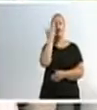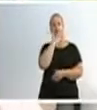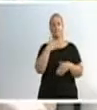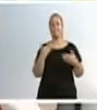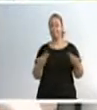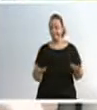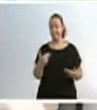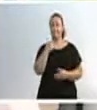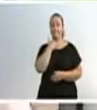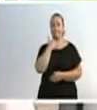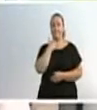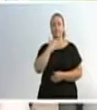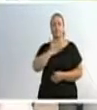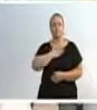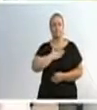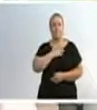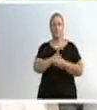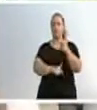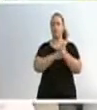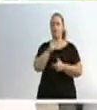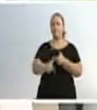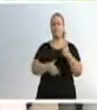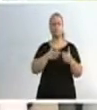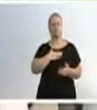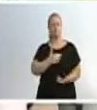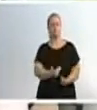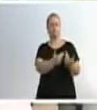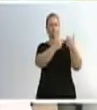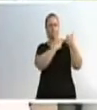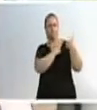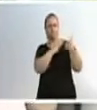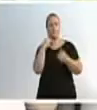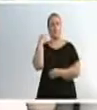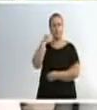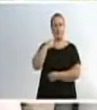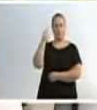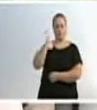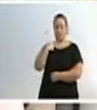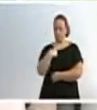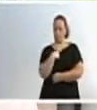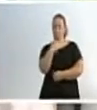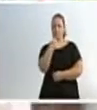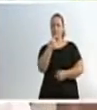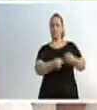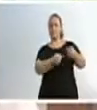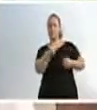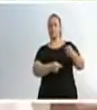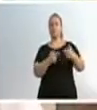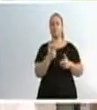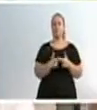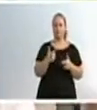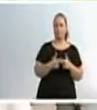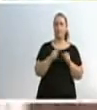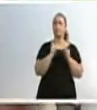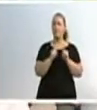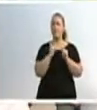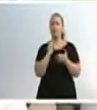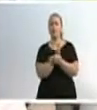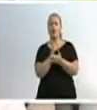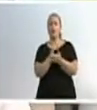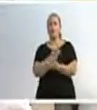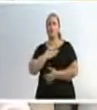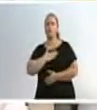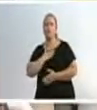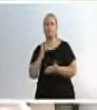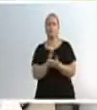esse é o meu trabalho, é o meu dever como vereador, levantar os problemas da cidade. Eu fui eleito para discutir os problemas problemas da cidade. Posso, com as minhas ideias, agradar uns e